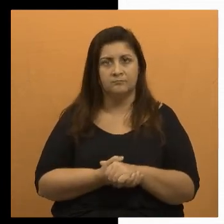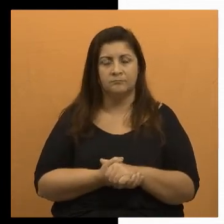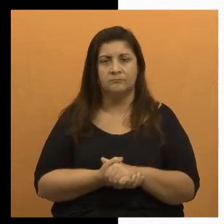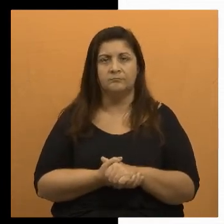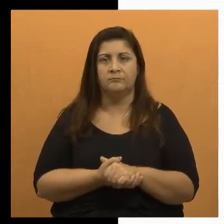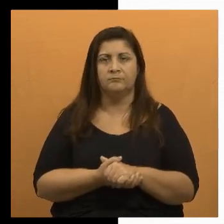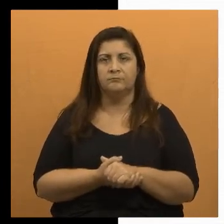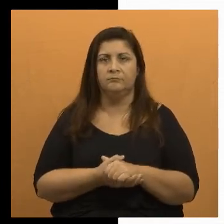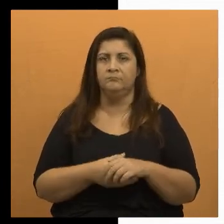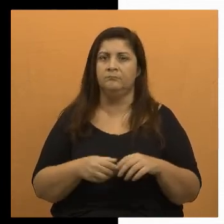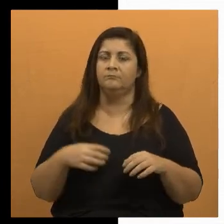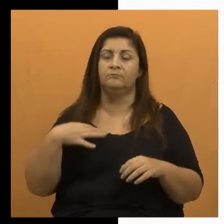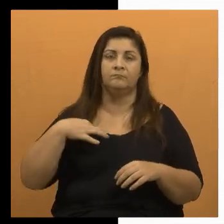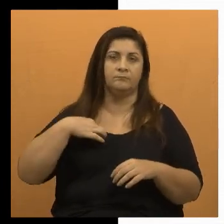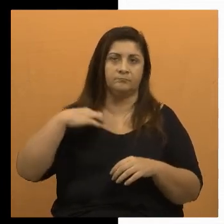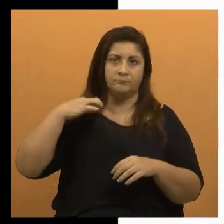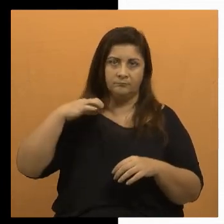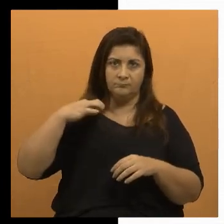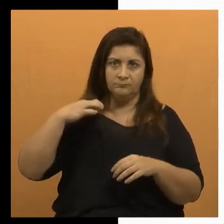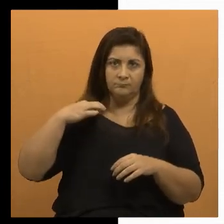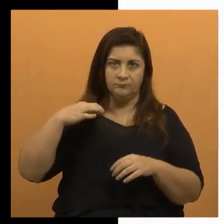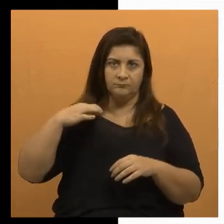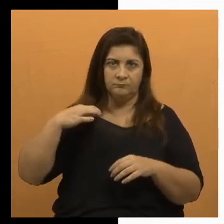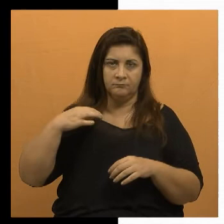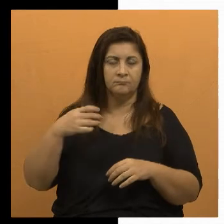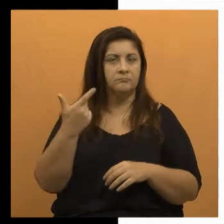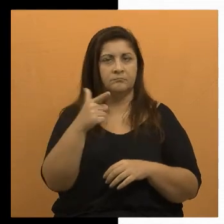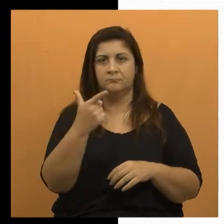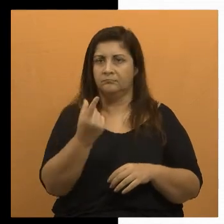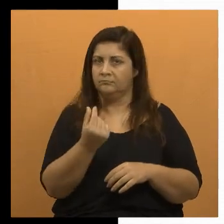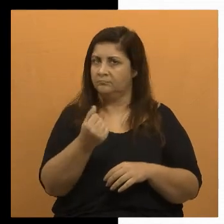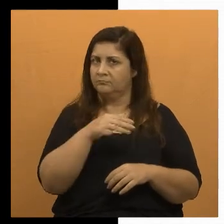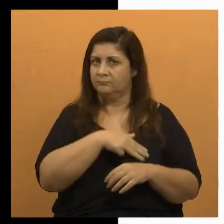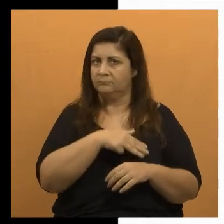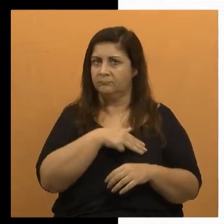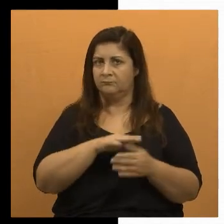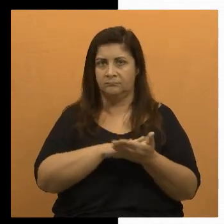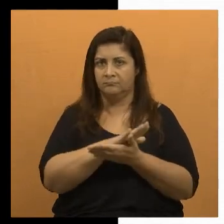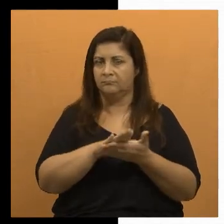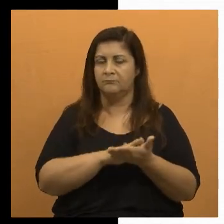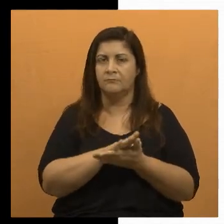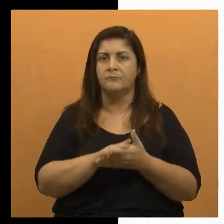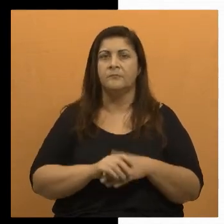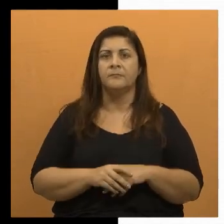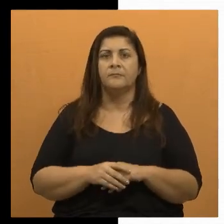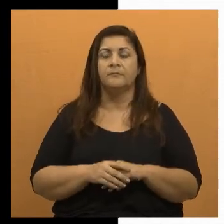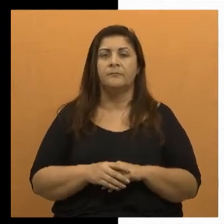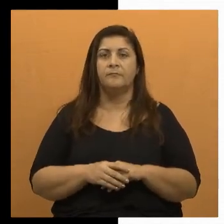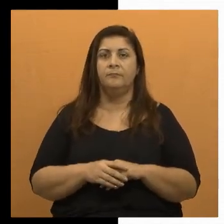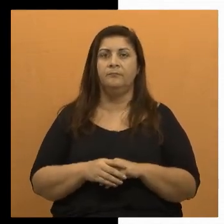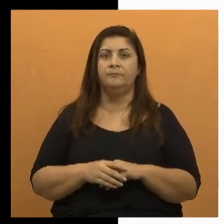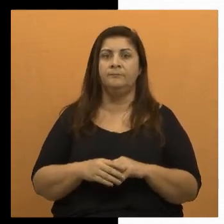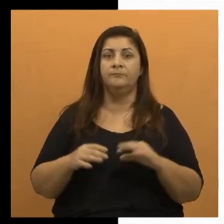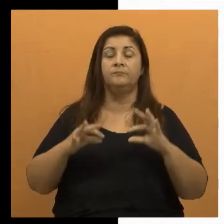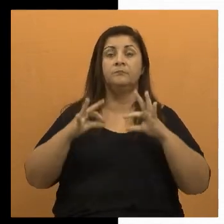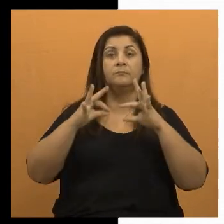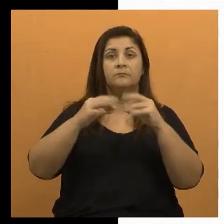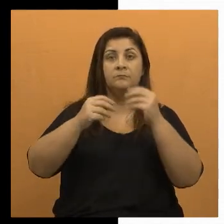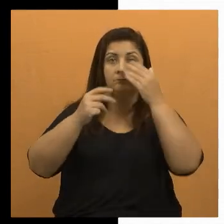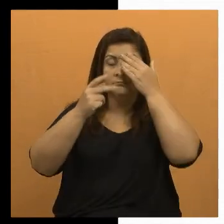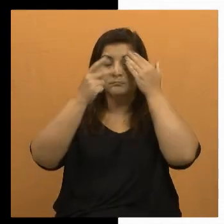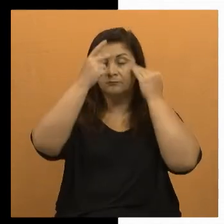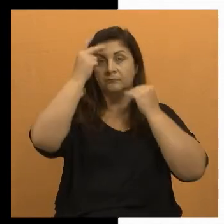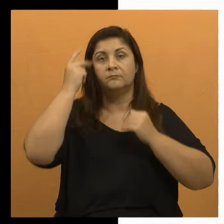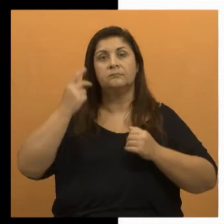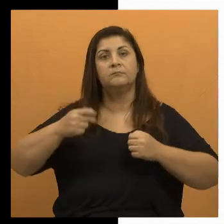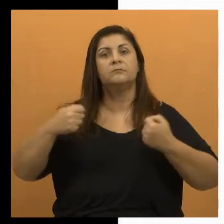funções voluntariamente, portanto, sem remuneração de qualquer espécie. Todos os membros da chapa